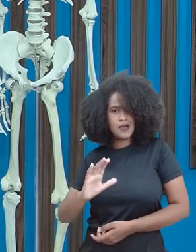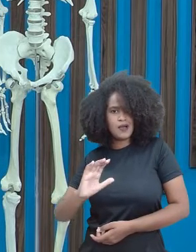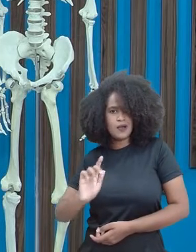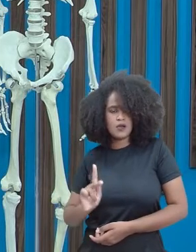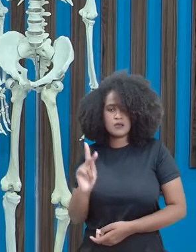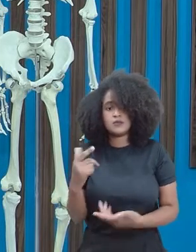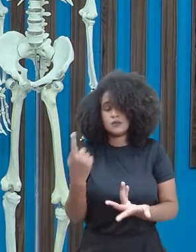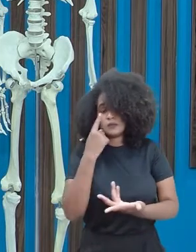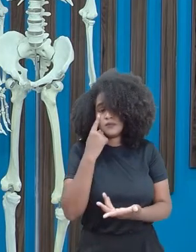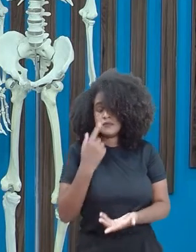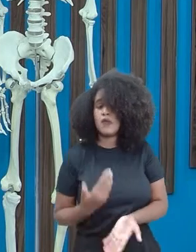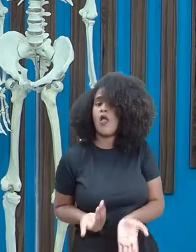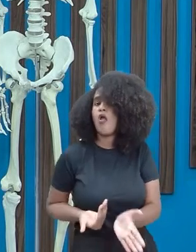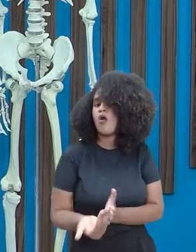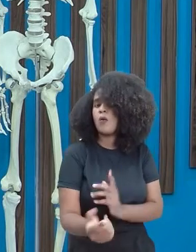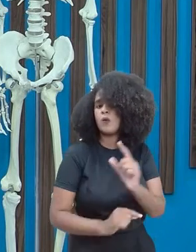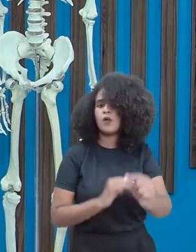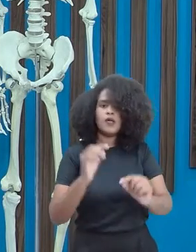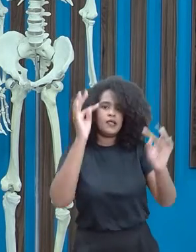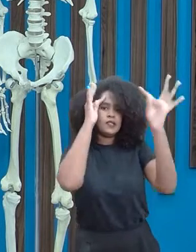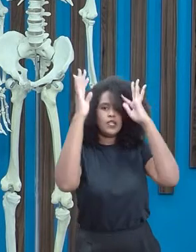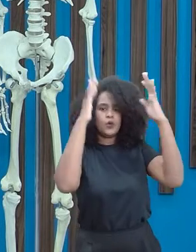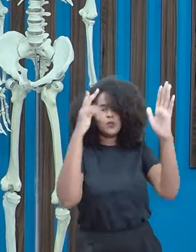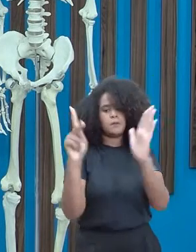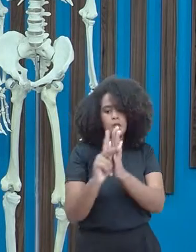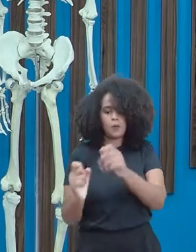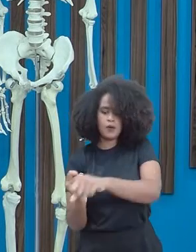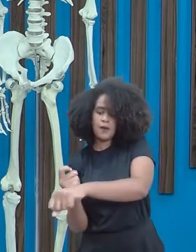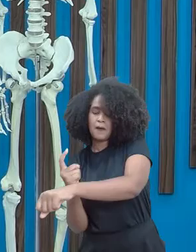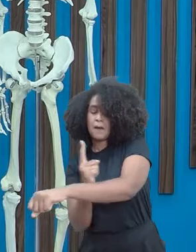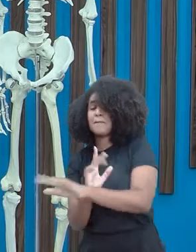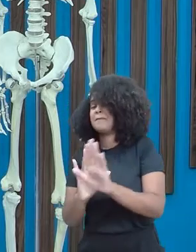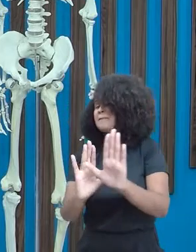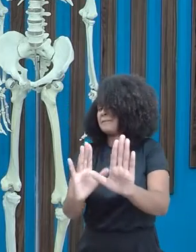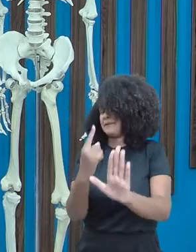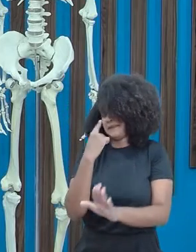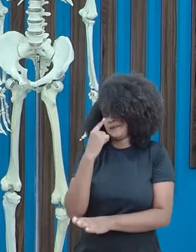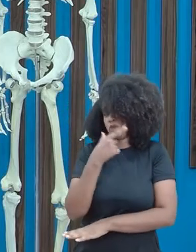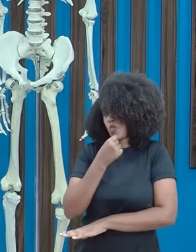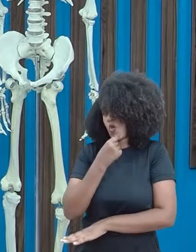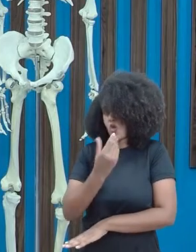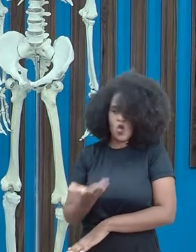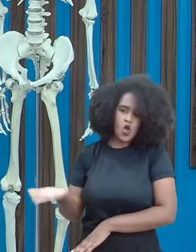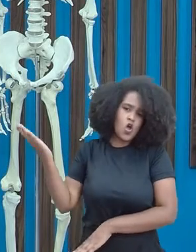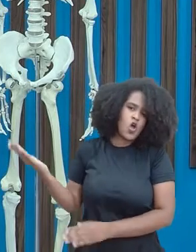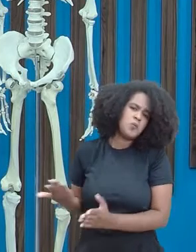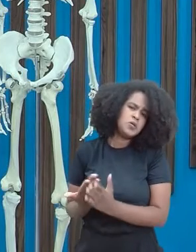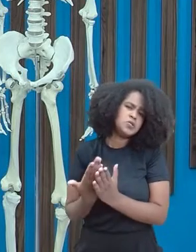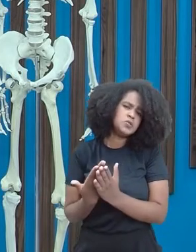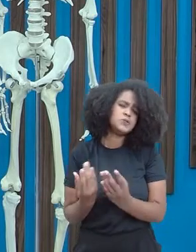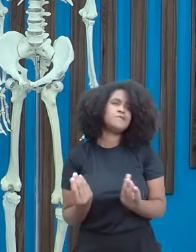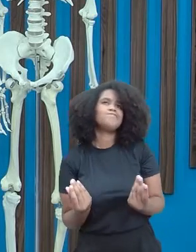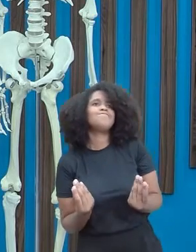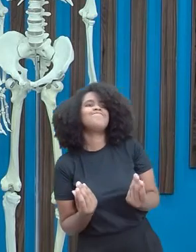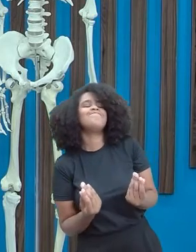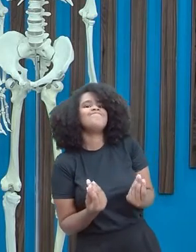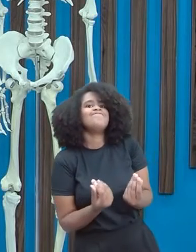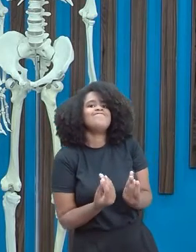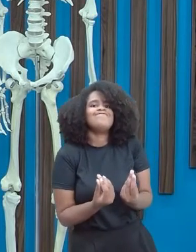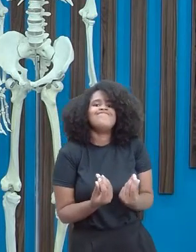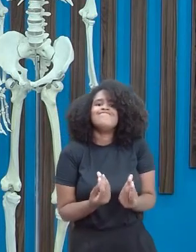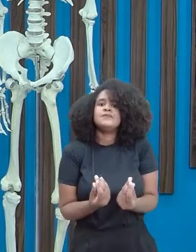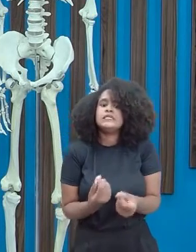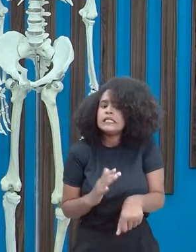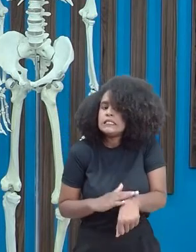a ter algumas ideias de evolucionismo. Mas Lamarck, né, ele começa a estudar e talvez ele não teve